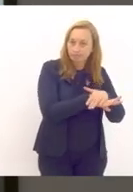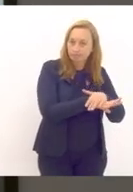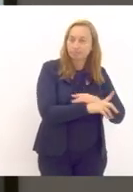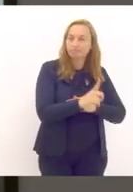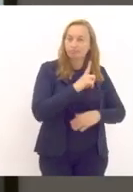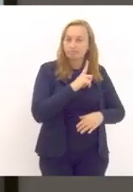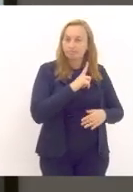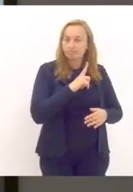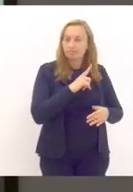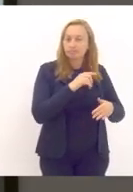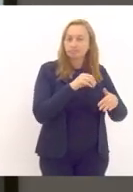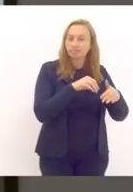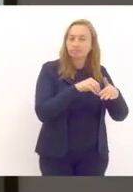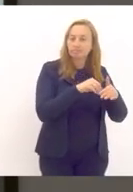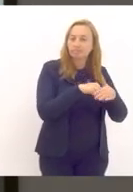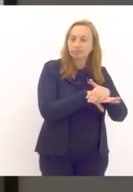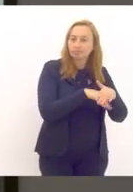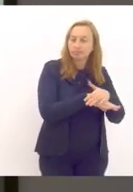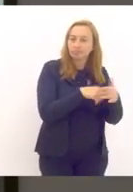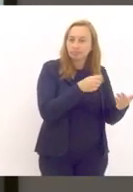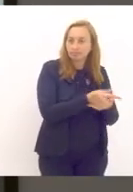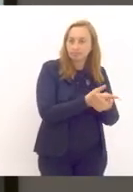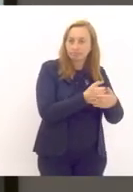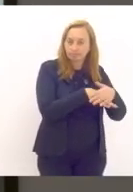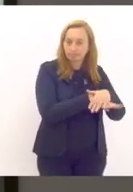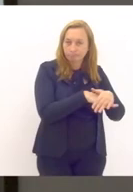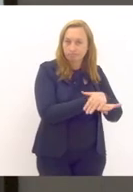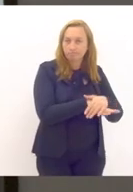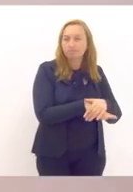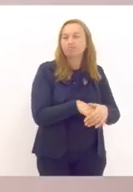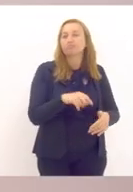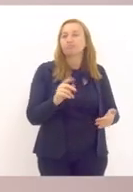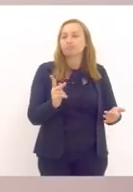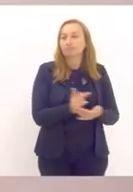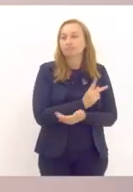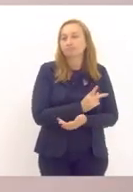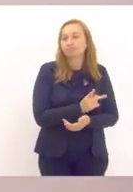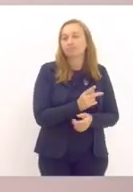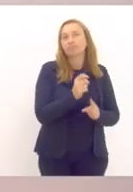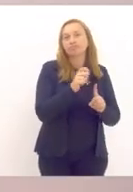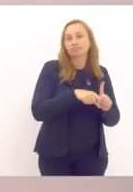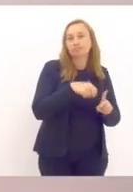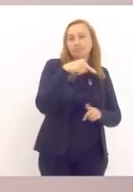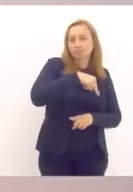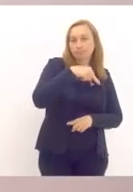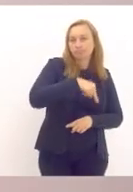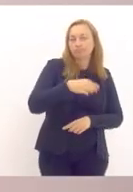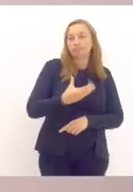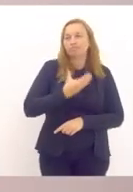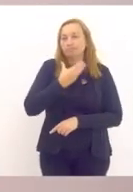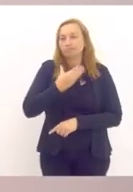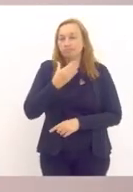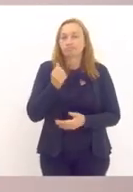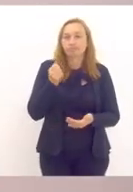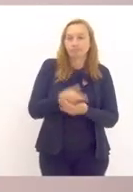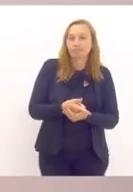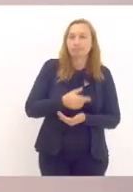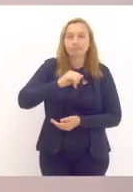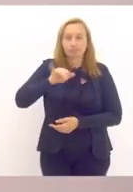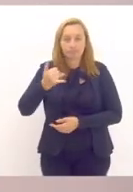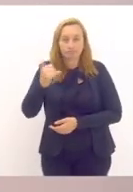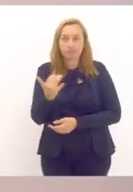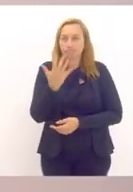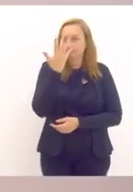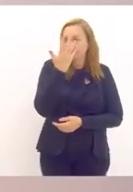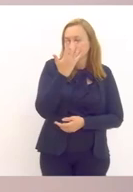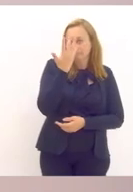a pagar naturais, vamos chamar dessa forma. Ou seja, aquilo que acontece nos meses de novembro e dezembro, que vão ser pagos ali em janeiro, fevereiro. É o